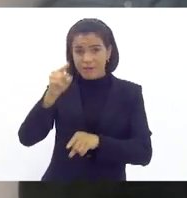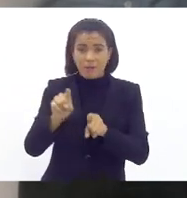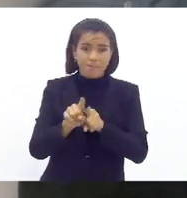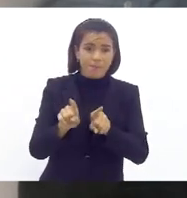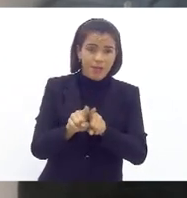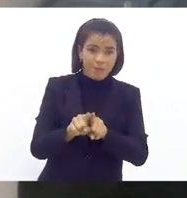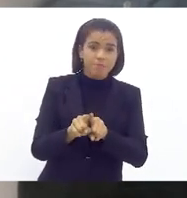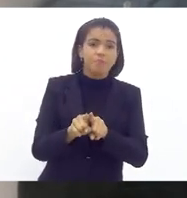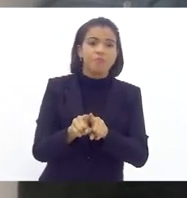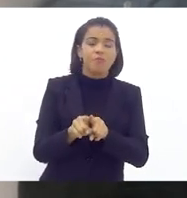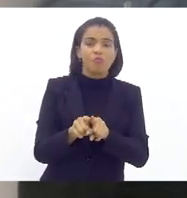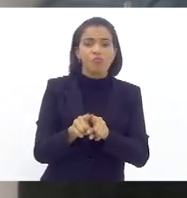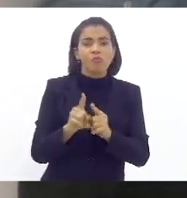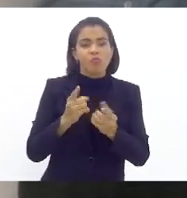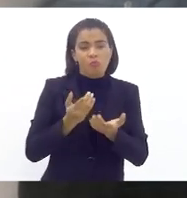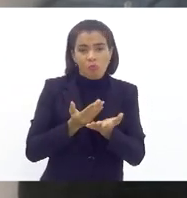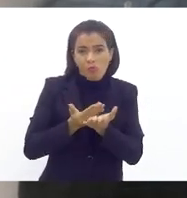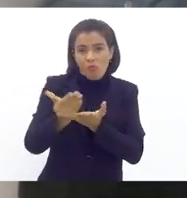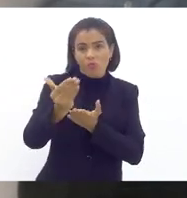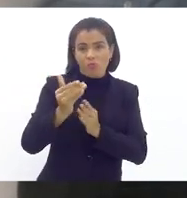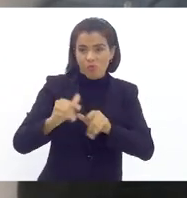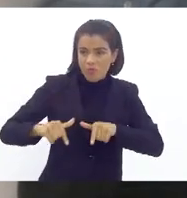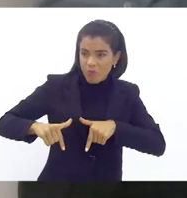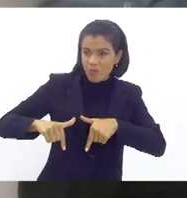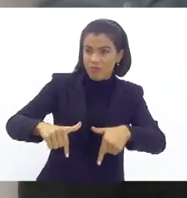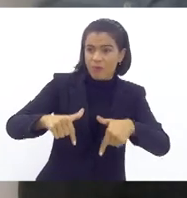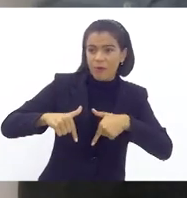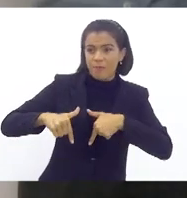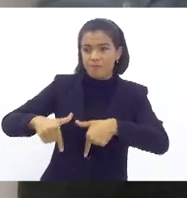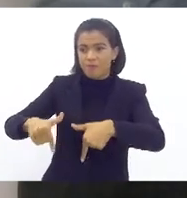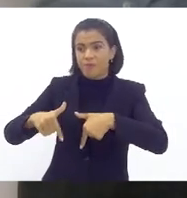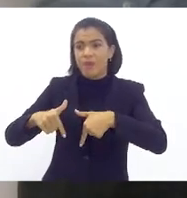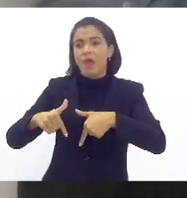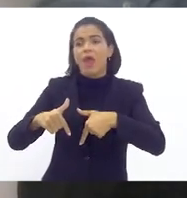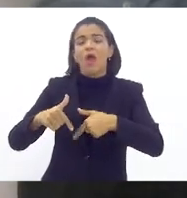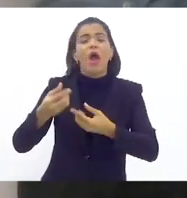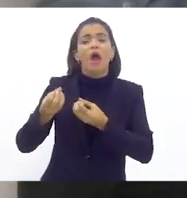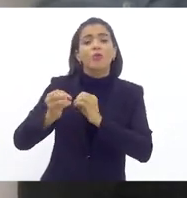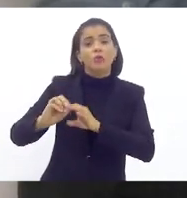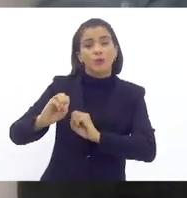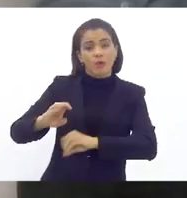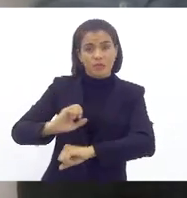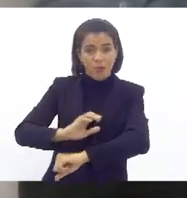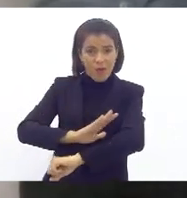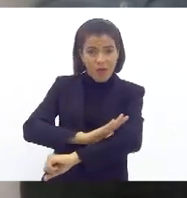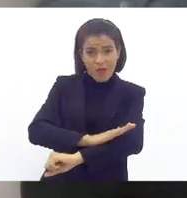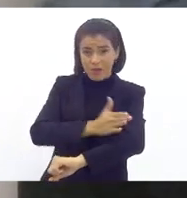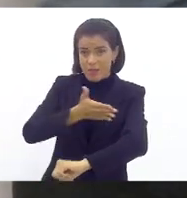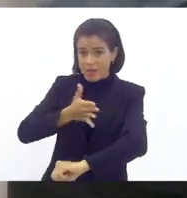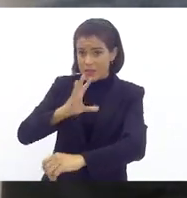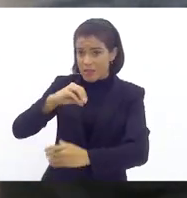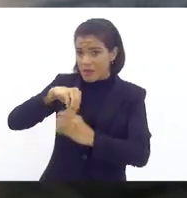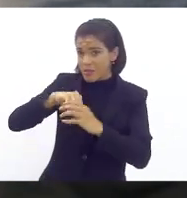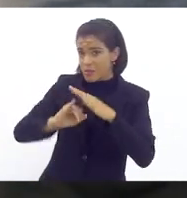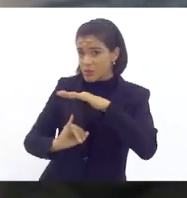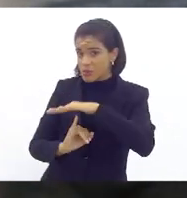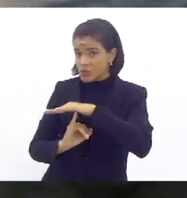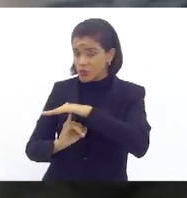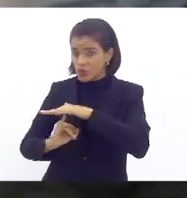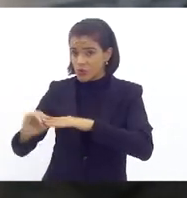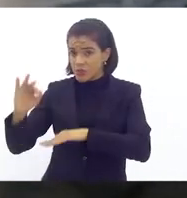já estamos começando algumas ações para pensar como a educação antirracista se dá dentro das instituições